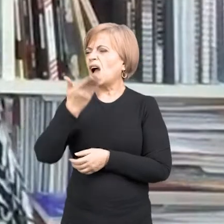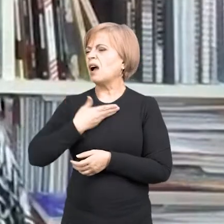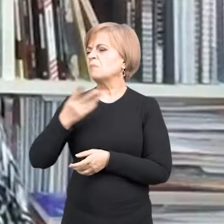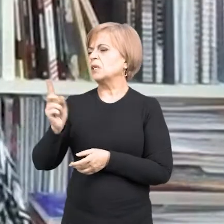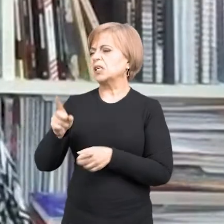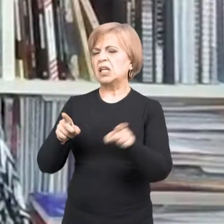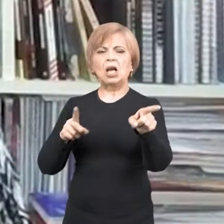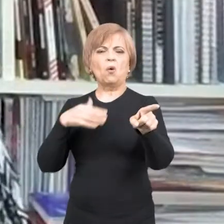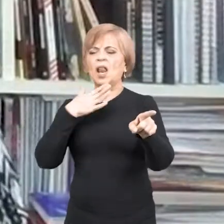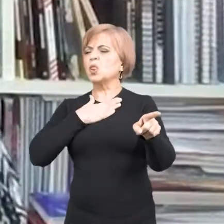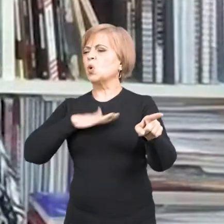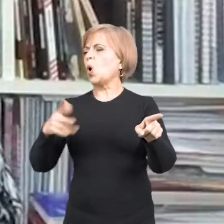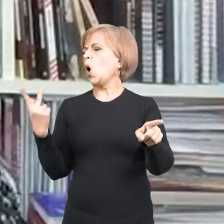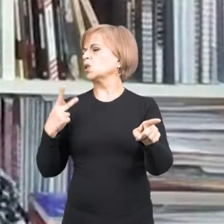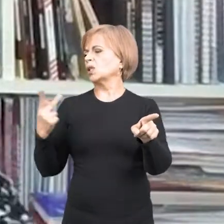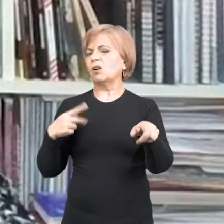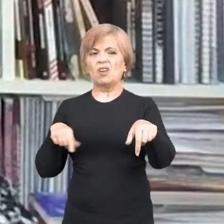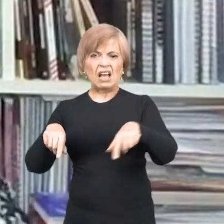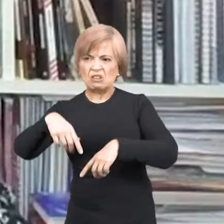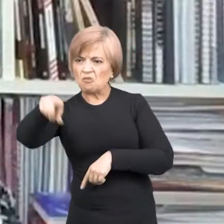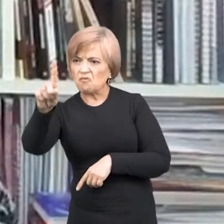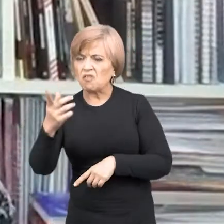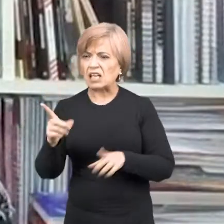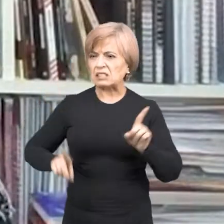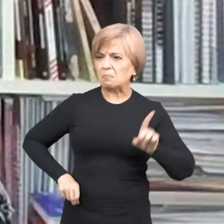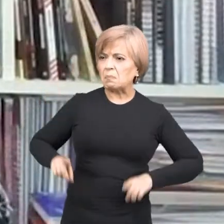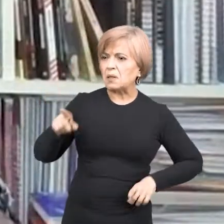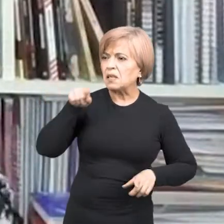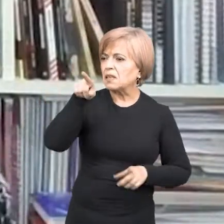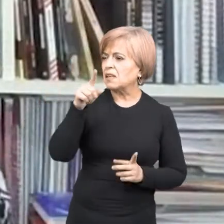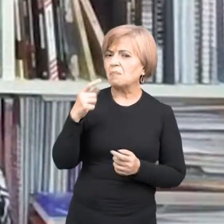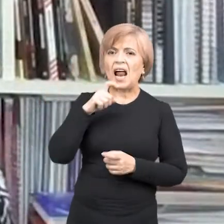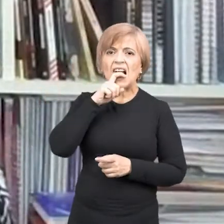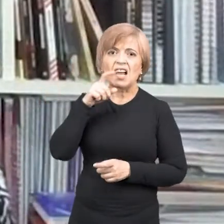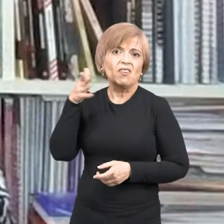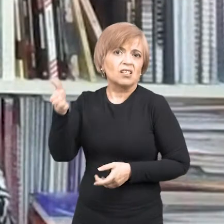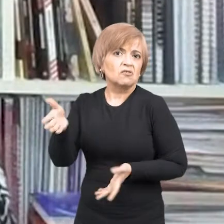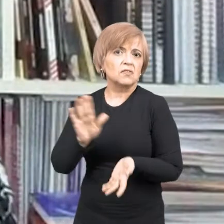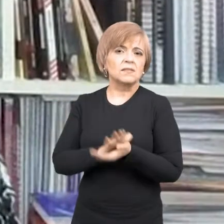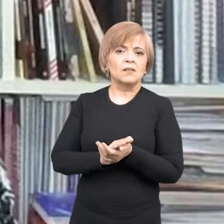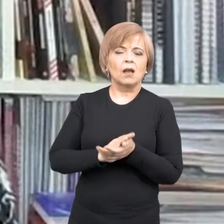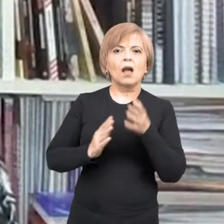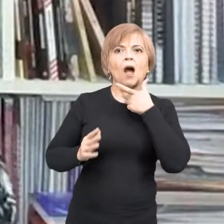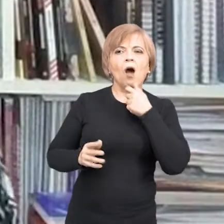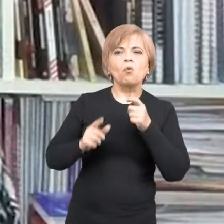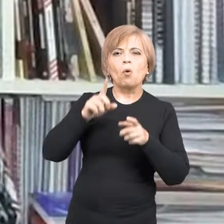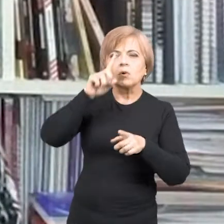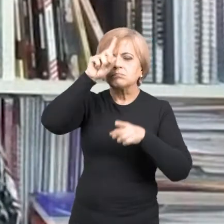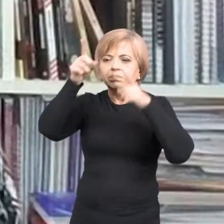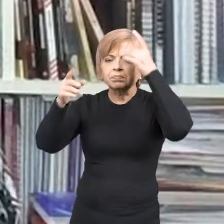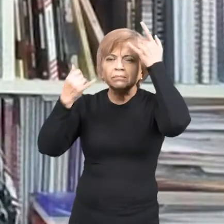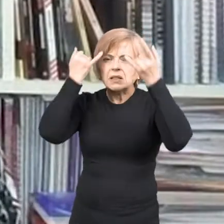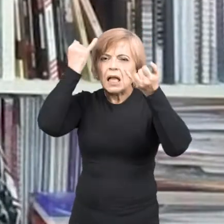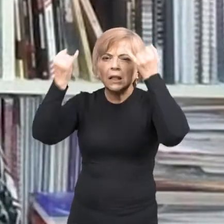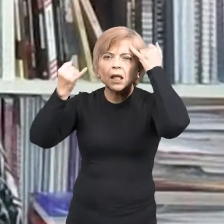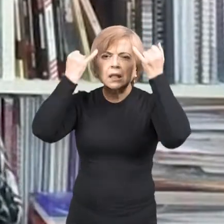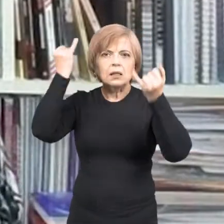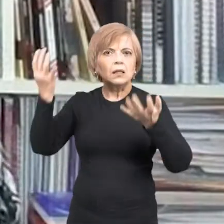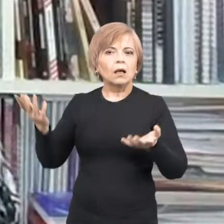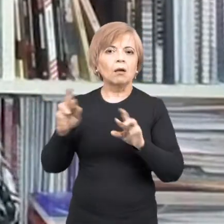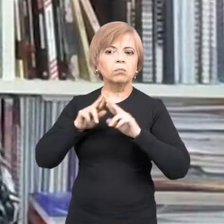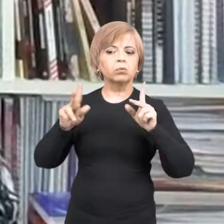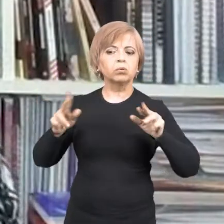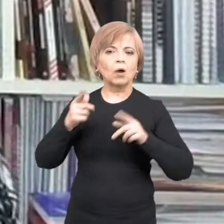sua amiga porque ela não gosta da gente, não vai na casa da sua prima porque ela tem inveja de você. E com isso a mulher vai ficando